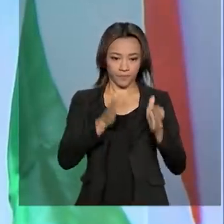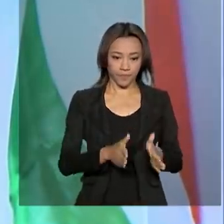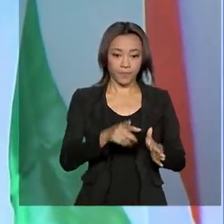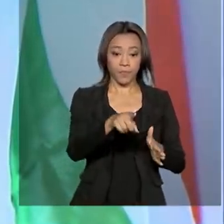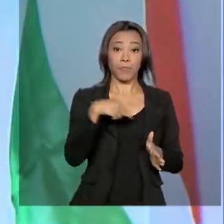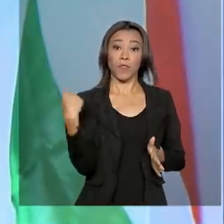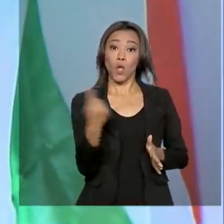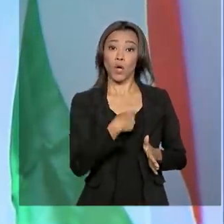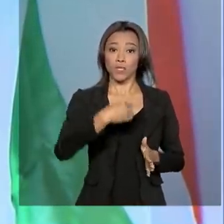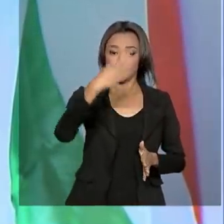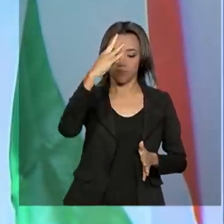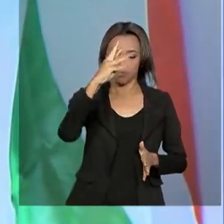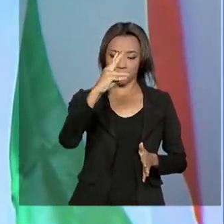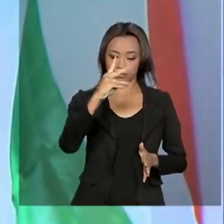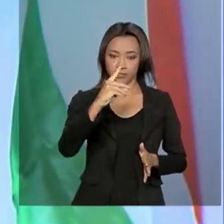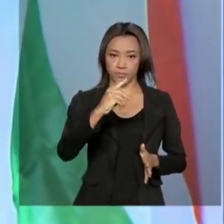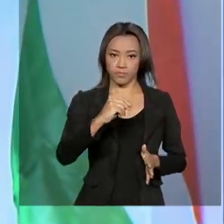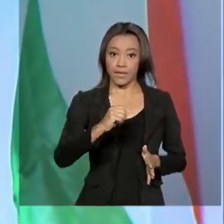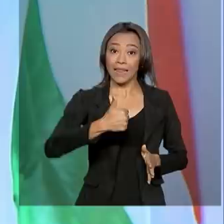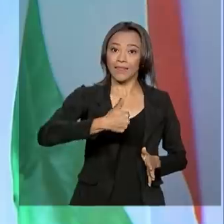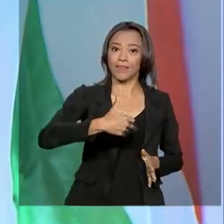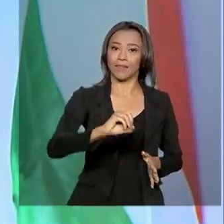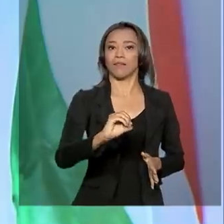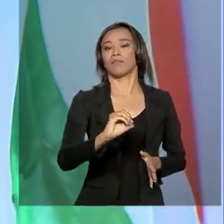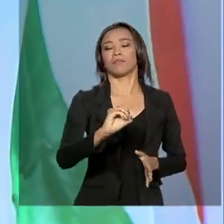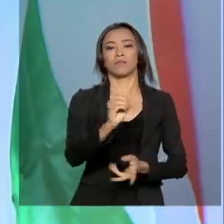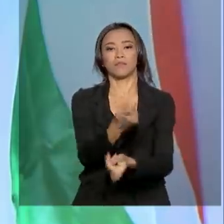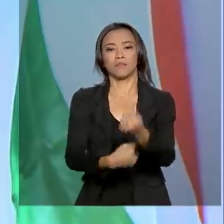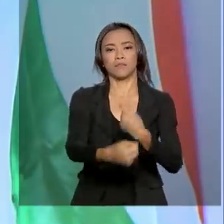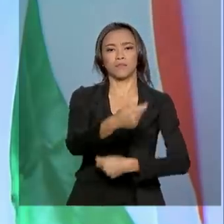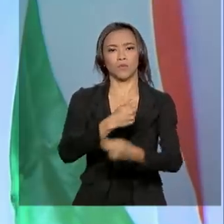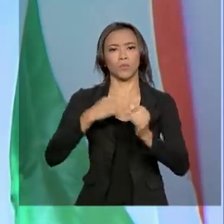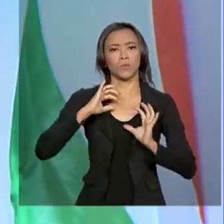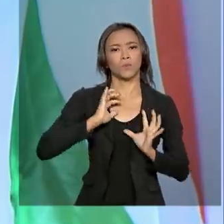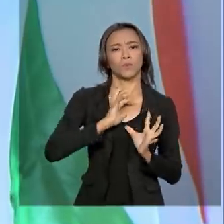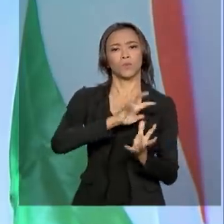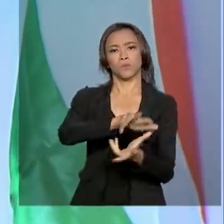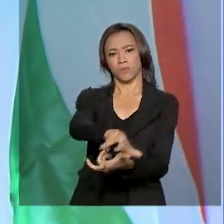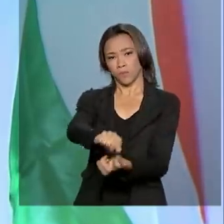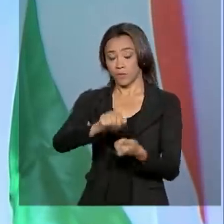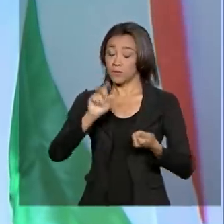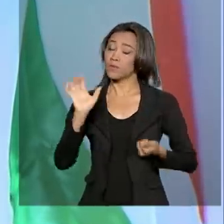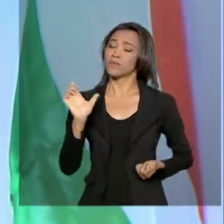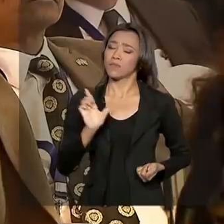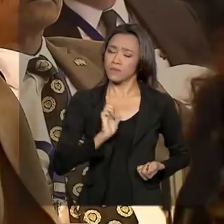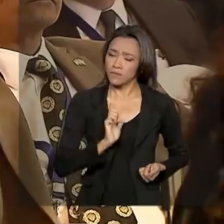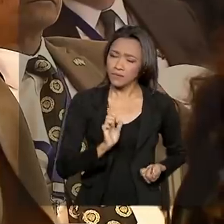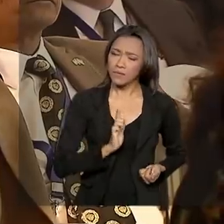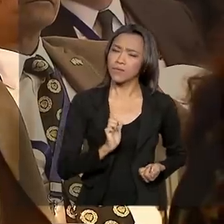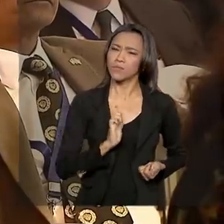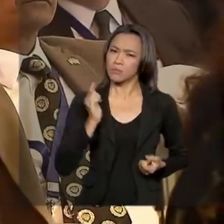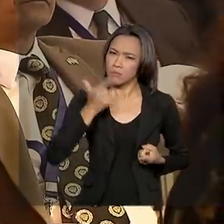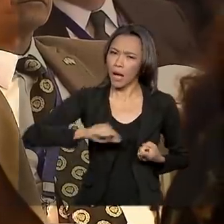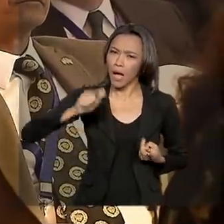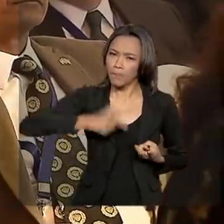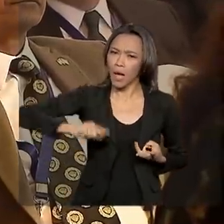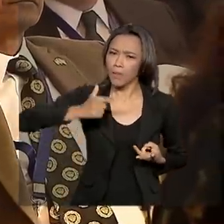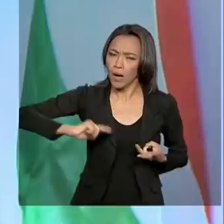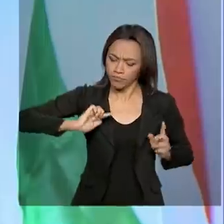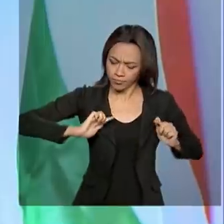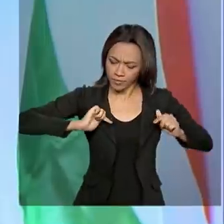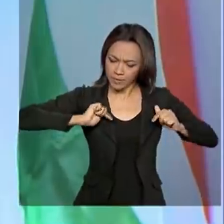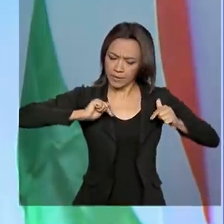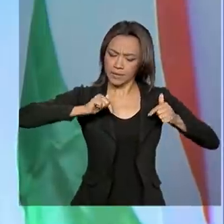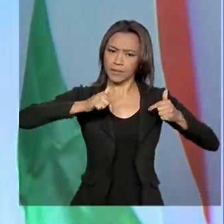as 10 maiores economias do mundo. Temos muito a fazer juntos.